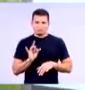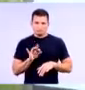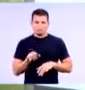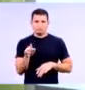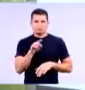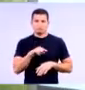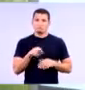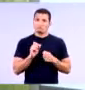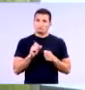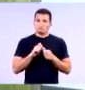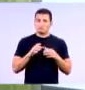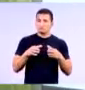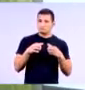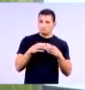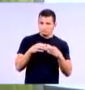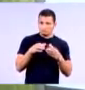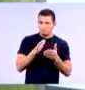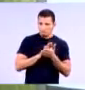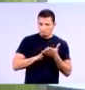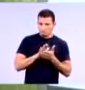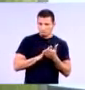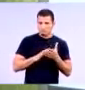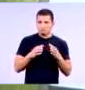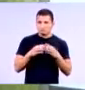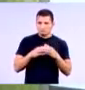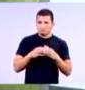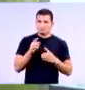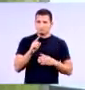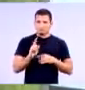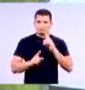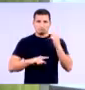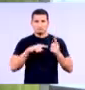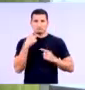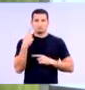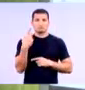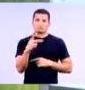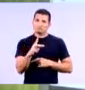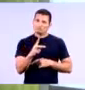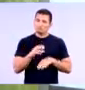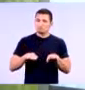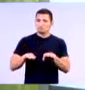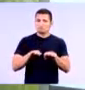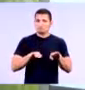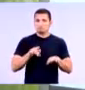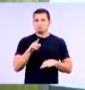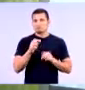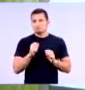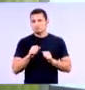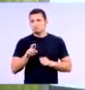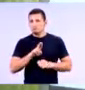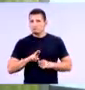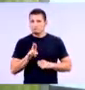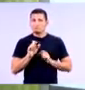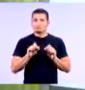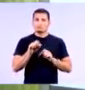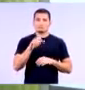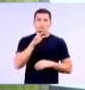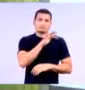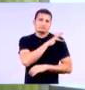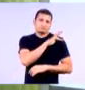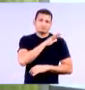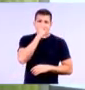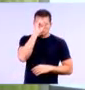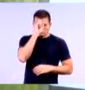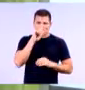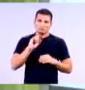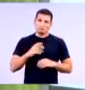faz parte de uma equipe, você cria seus padrões, né? Ou você pode utilizar o que você aprendeu na faculdade, mas você pode definir